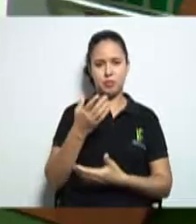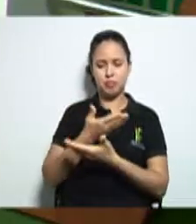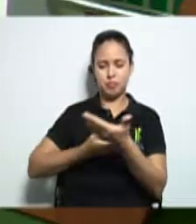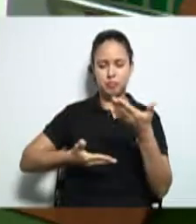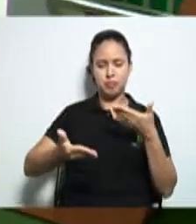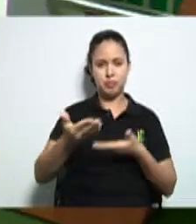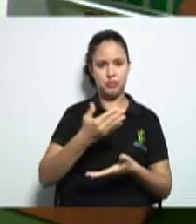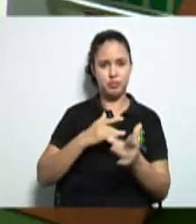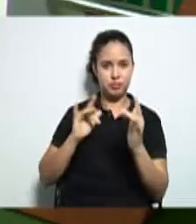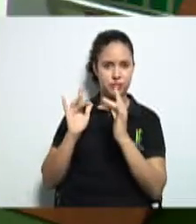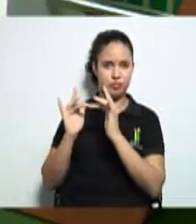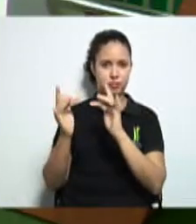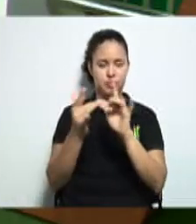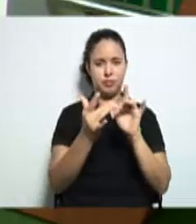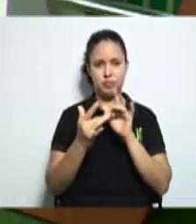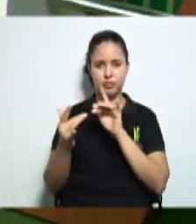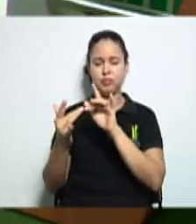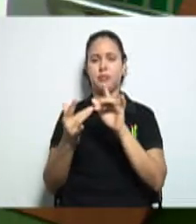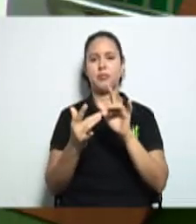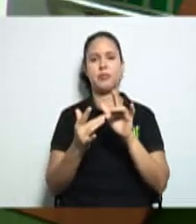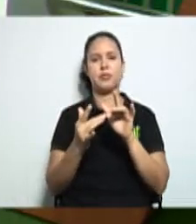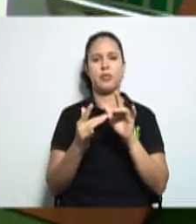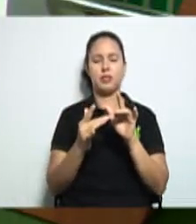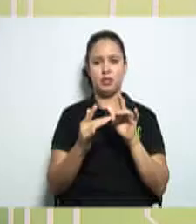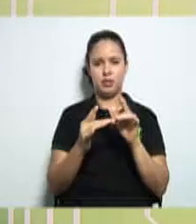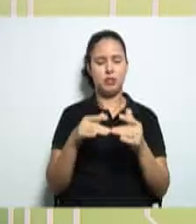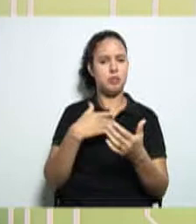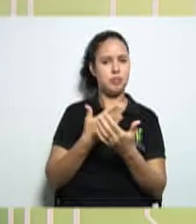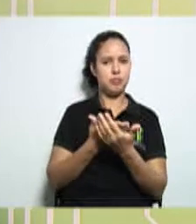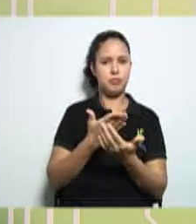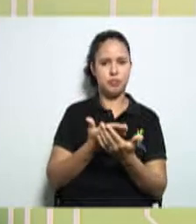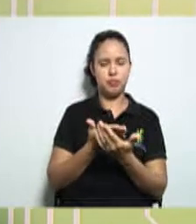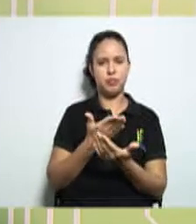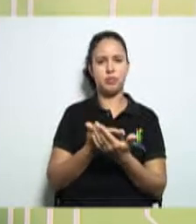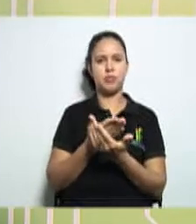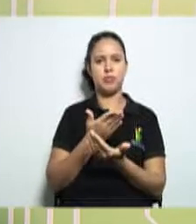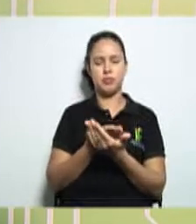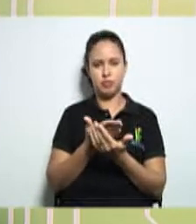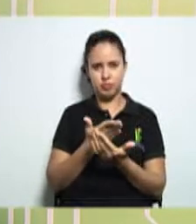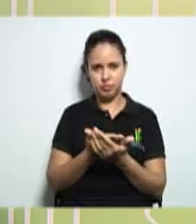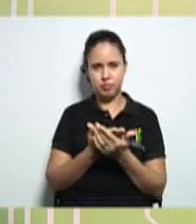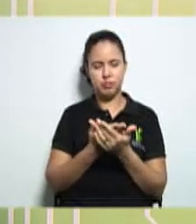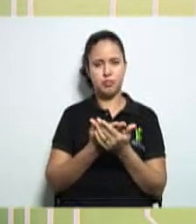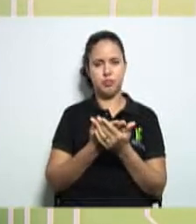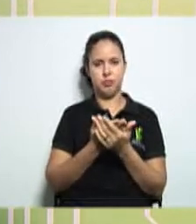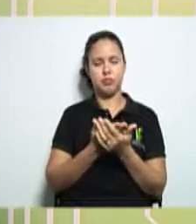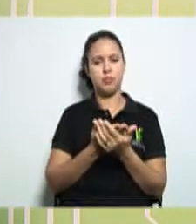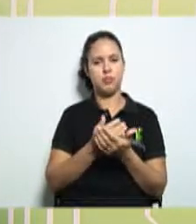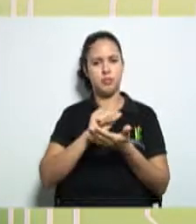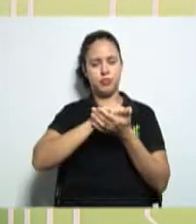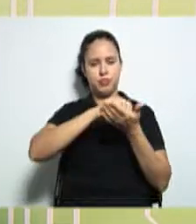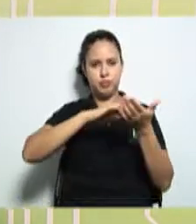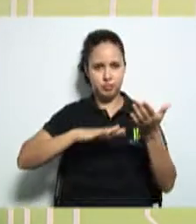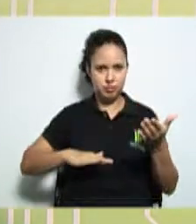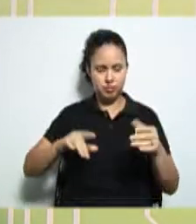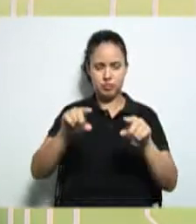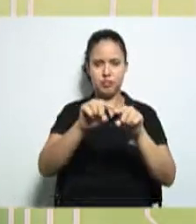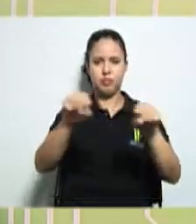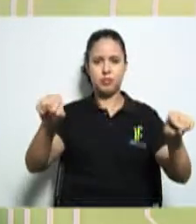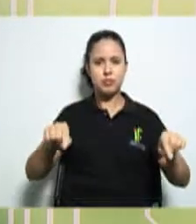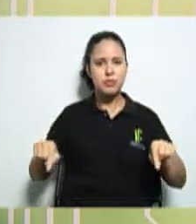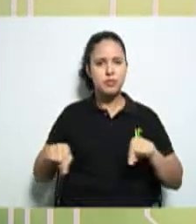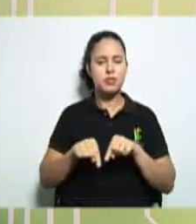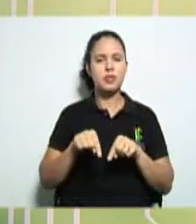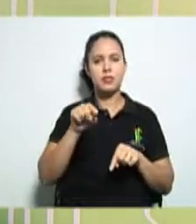pouco melhor. Então, na próxima aula, se tudo der certo, a gente vai melhorar um pouquinho essa nossa interação na atividade de sala, para que